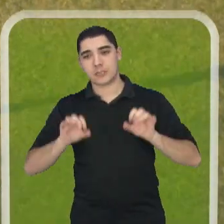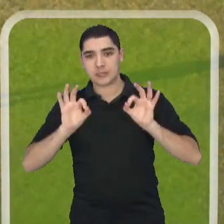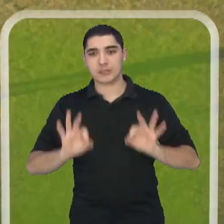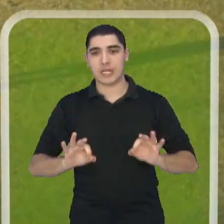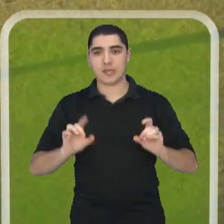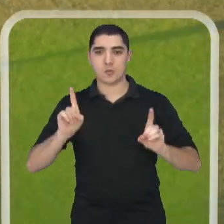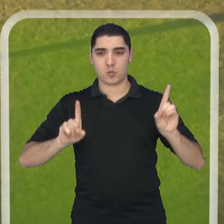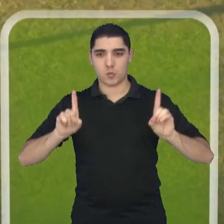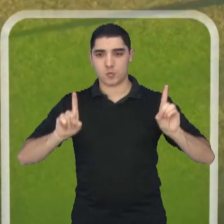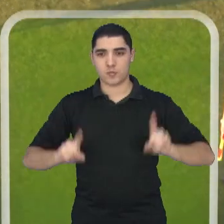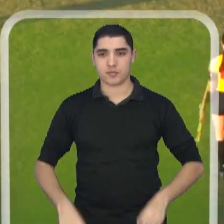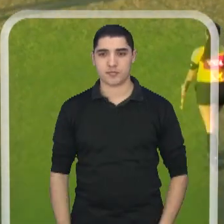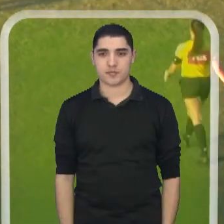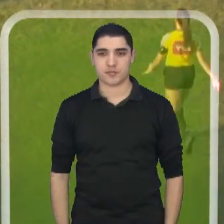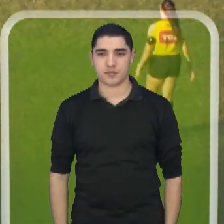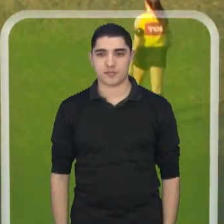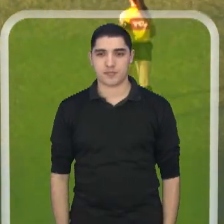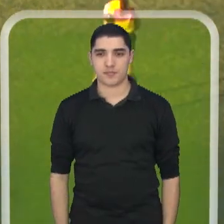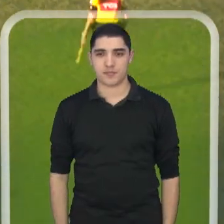no Joaquinzão.